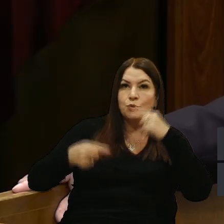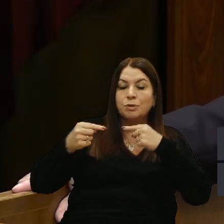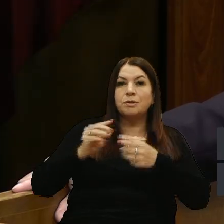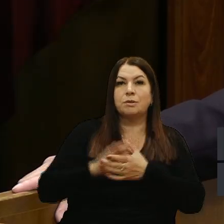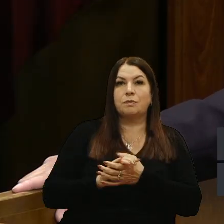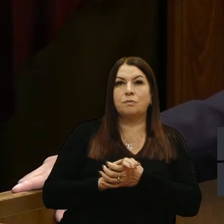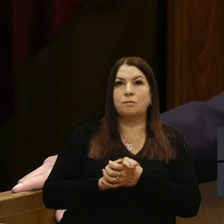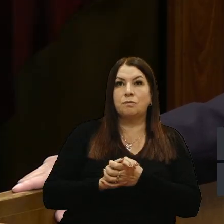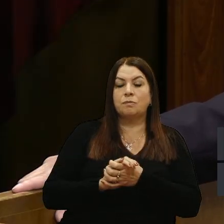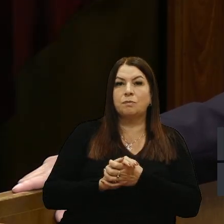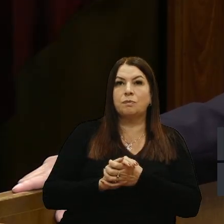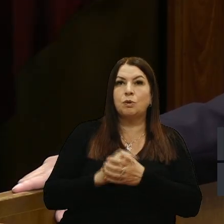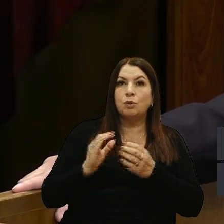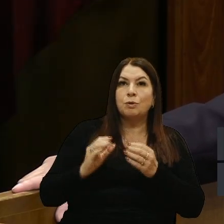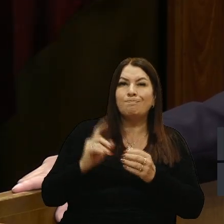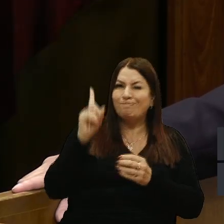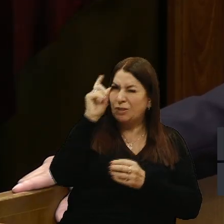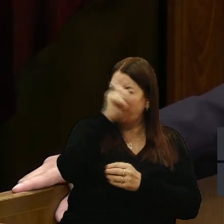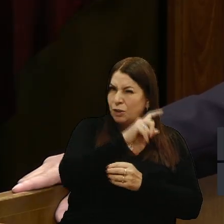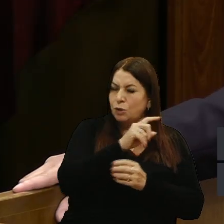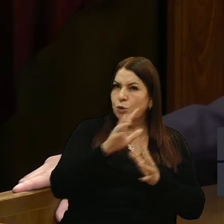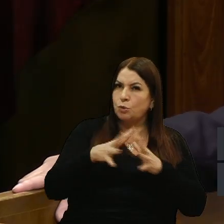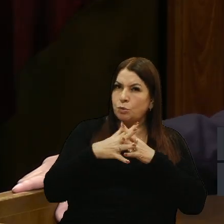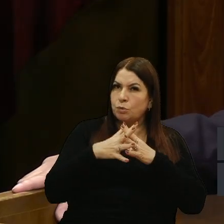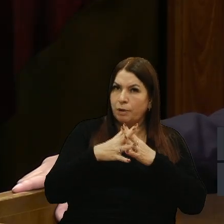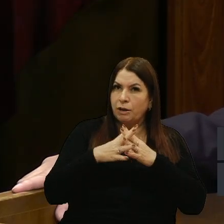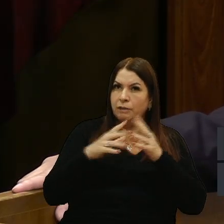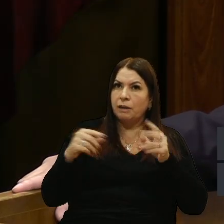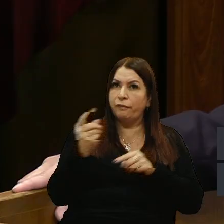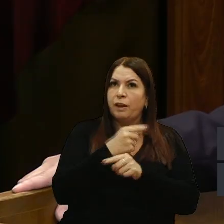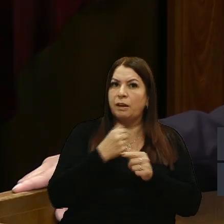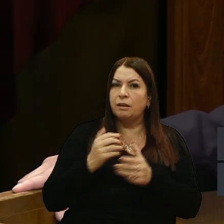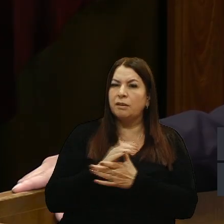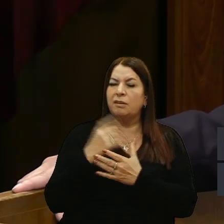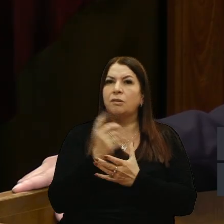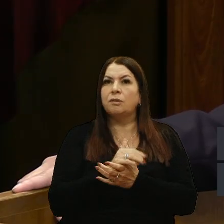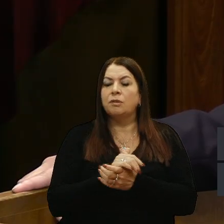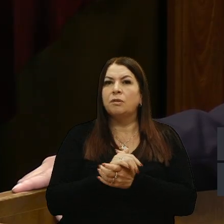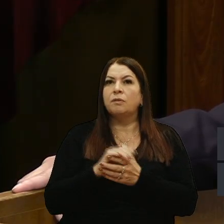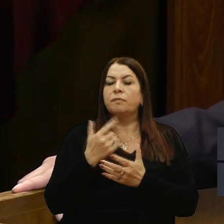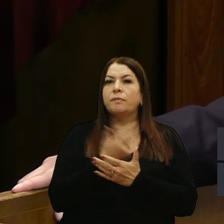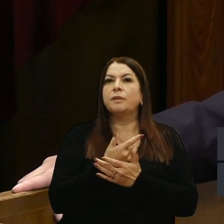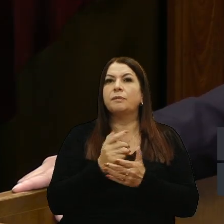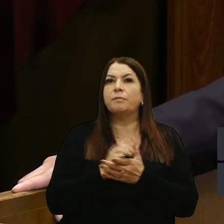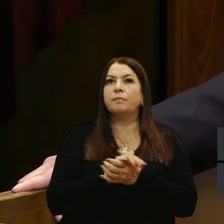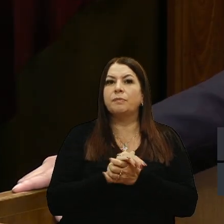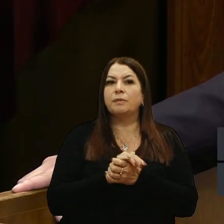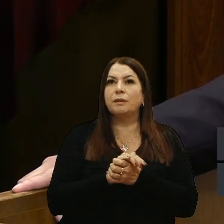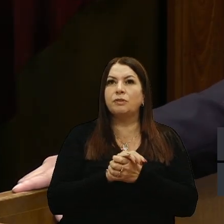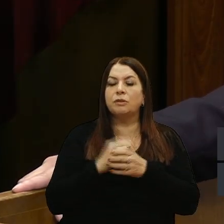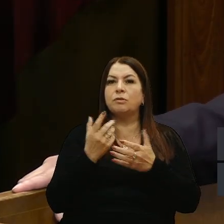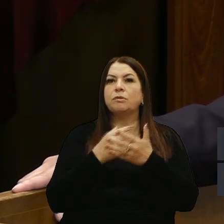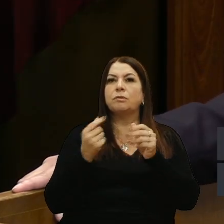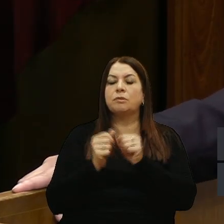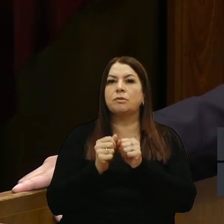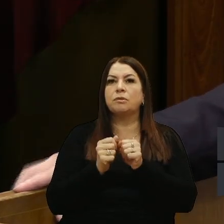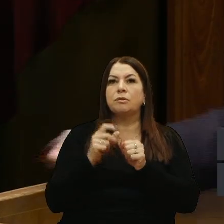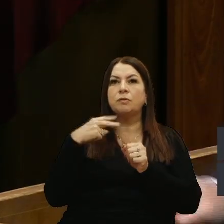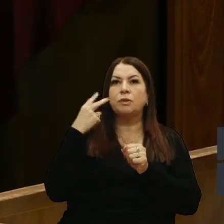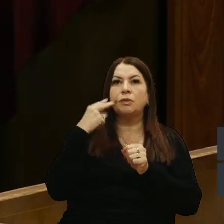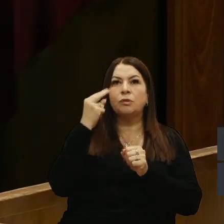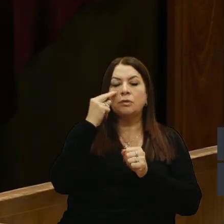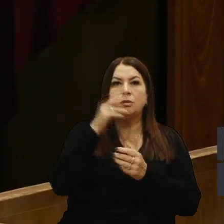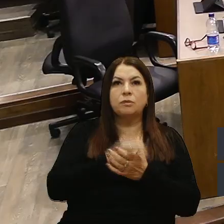discussão complexa e muito preocupante. Uma parte, vereador. Só parte, vereador Sandro.